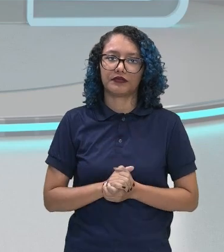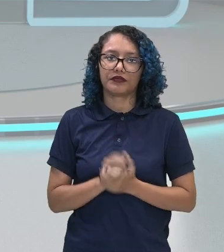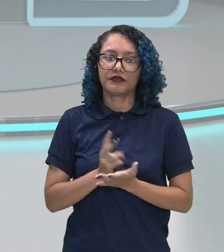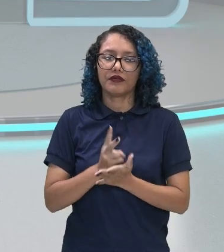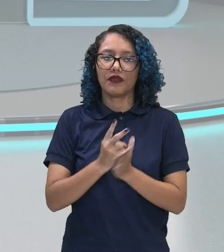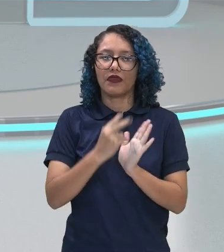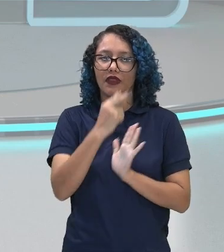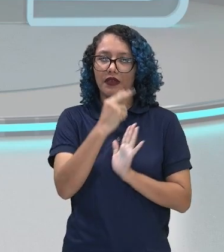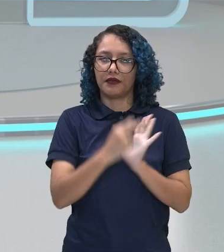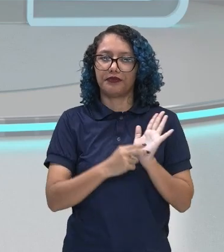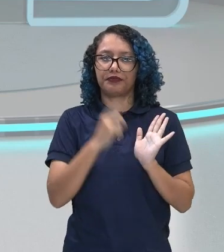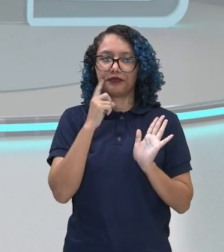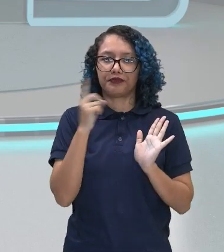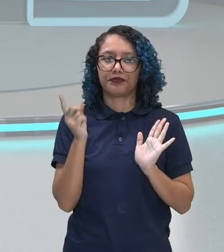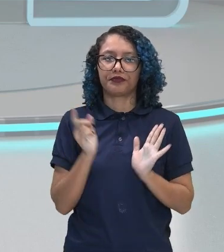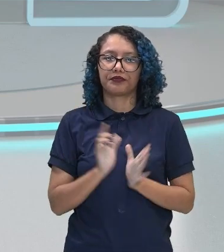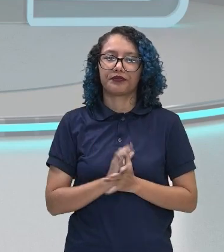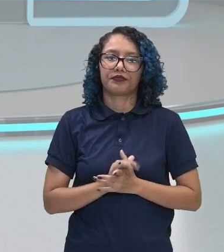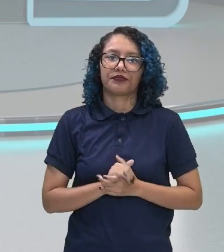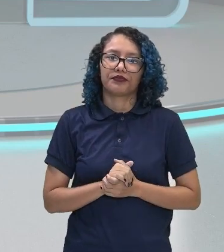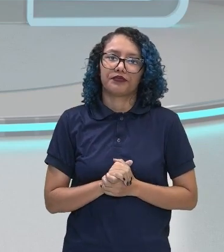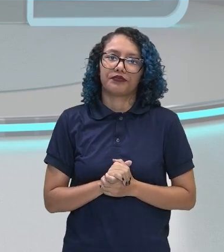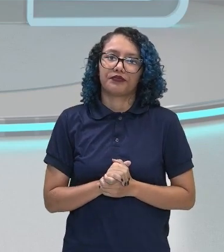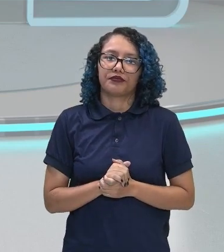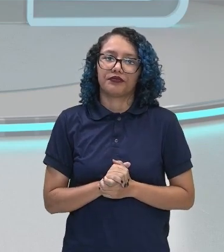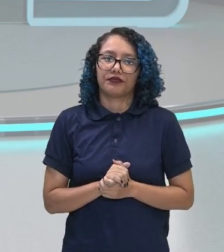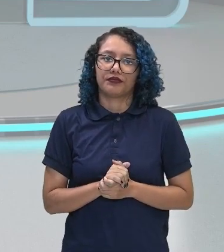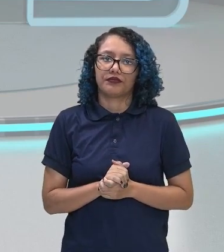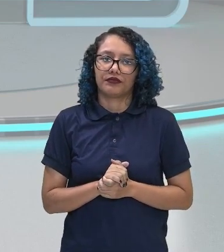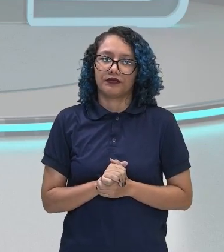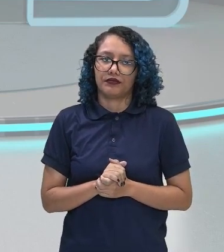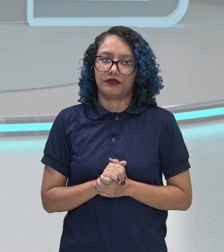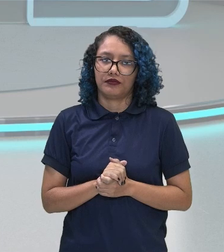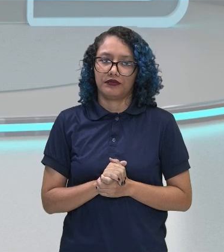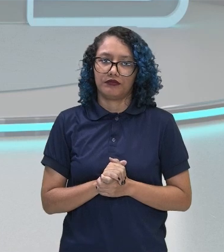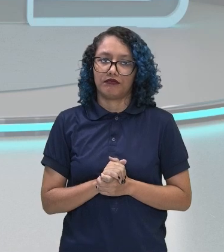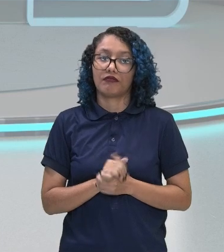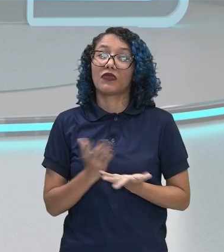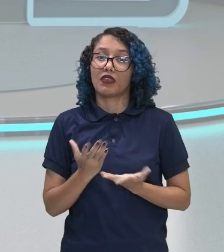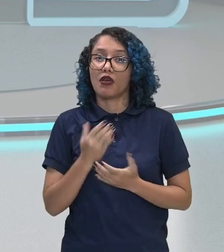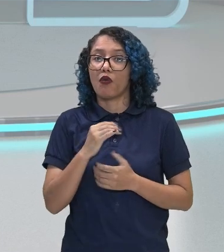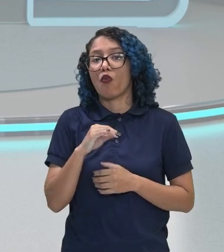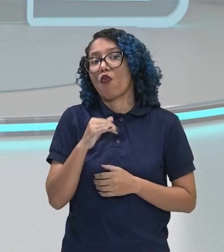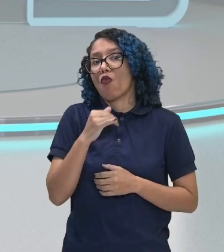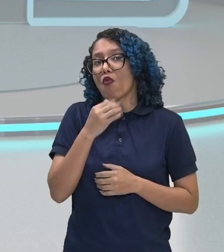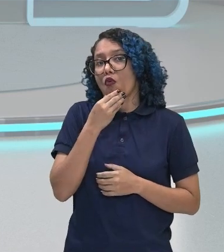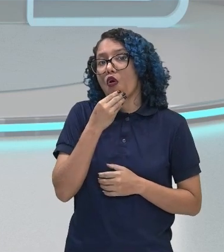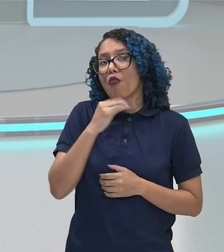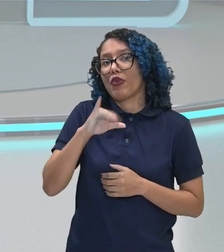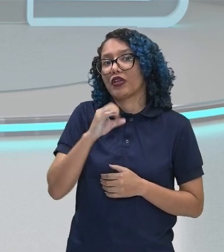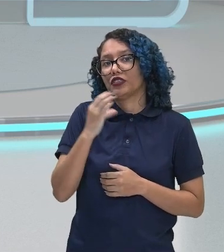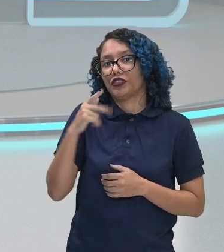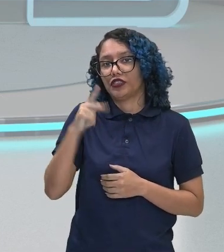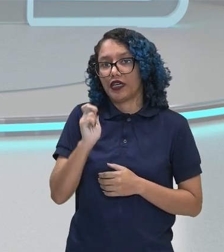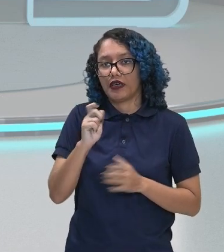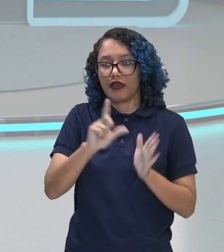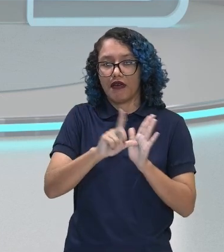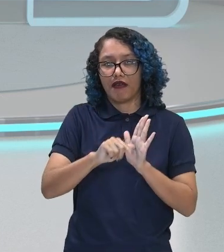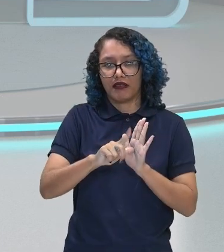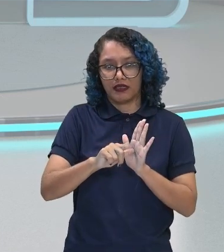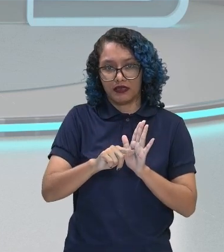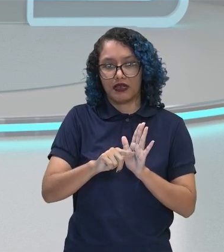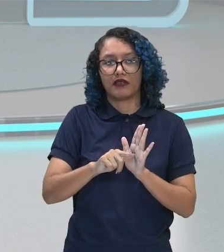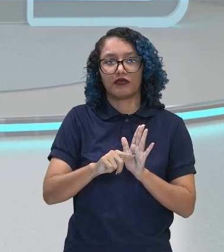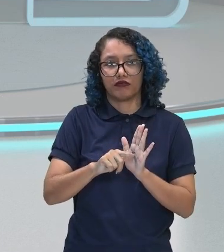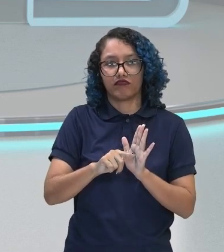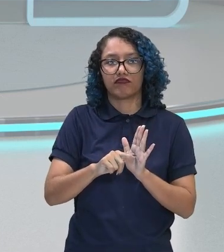assim, ó. Jack was late as usual. O Jack estava atrasado, a palavrinha late, quer dizer atrasado, né?